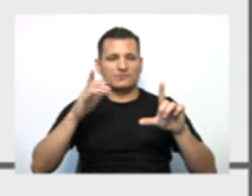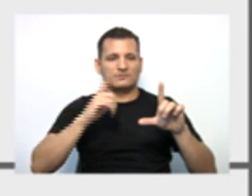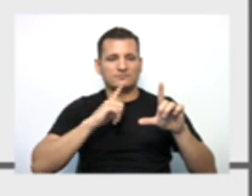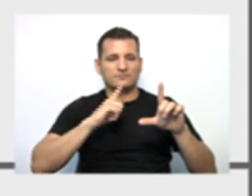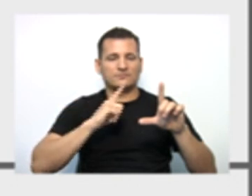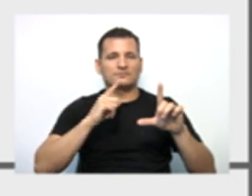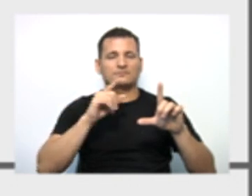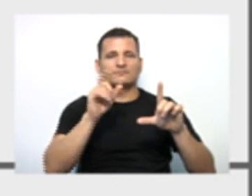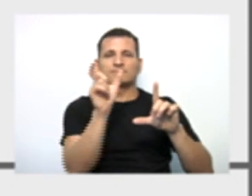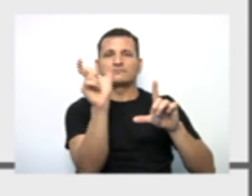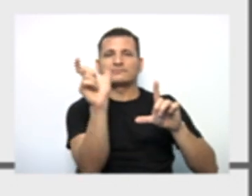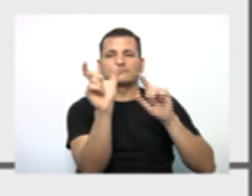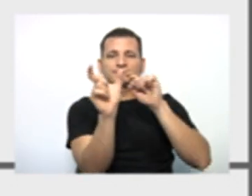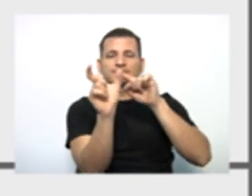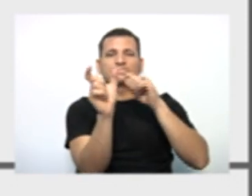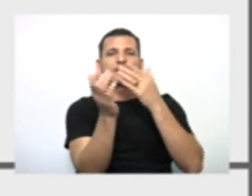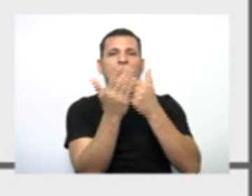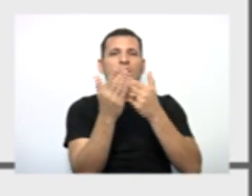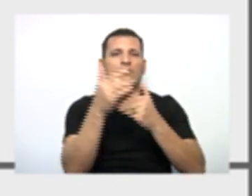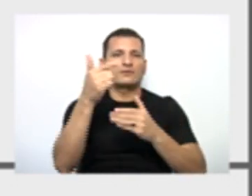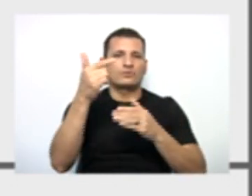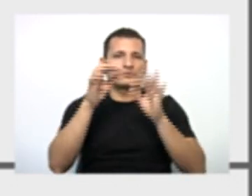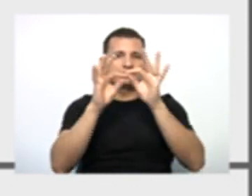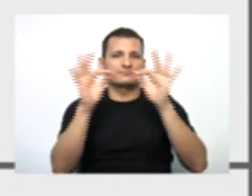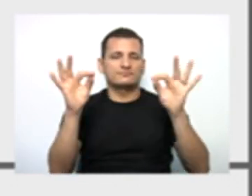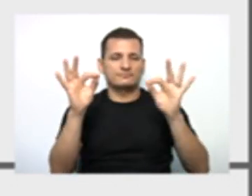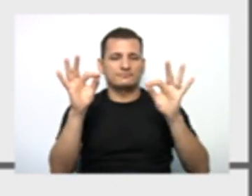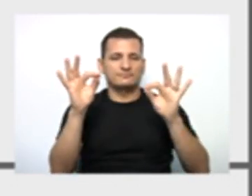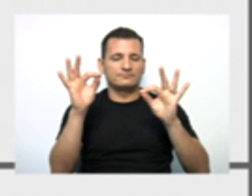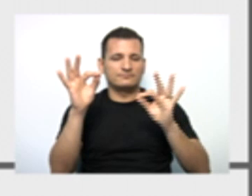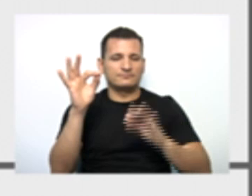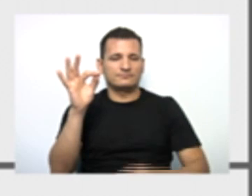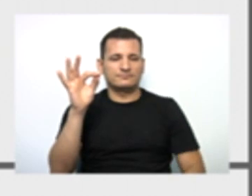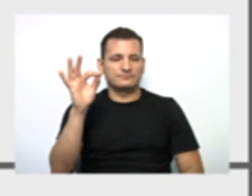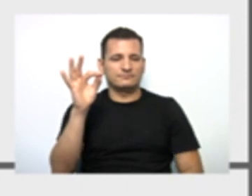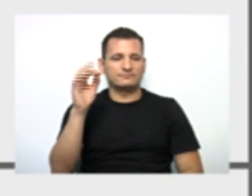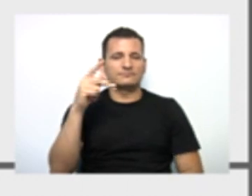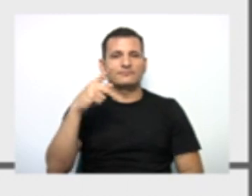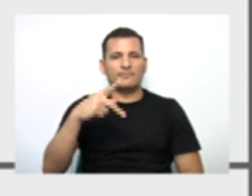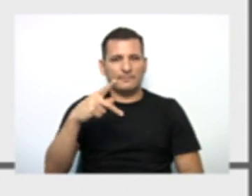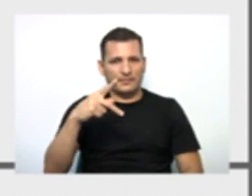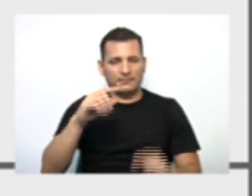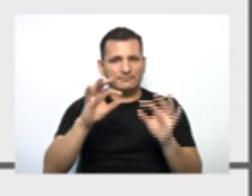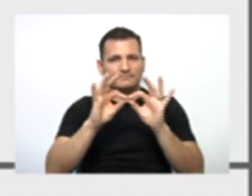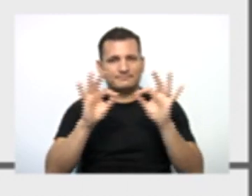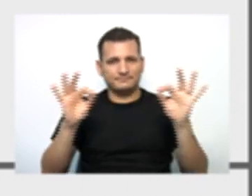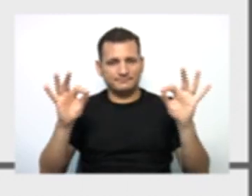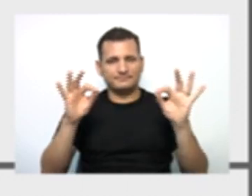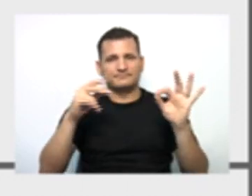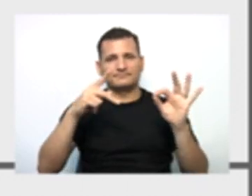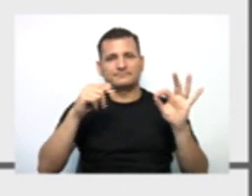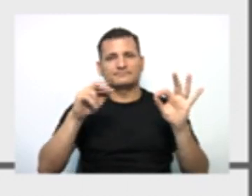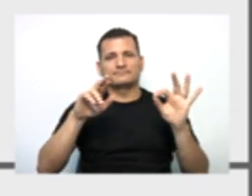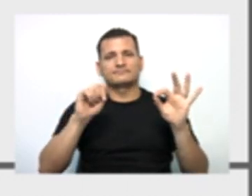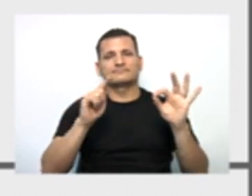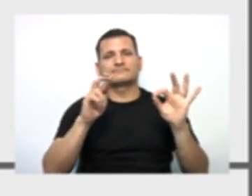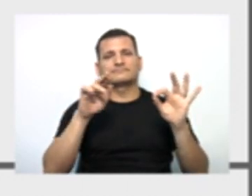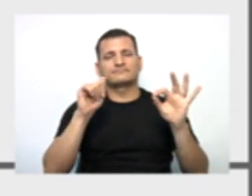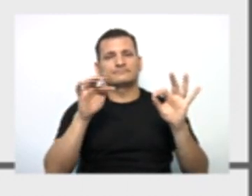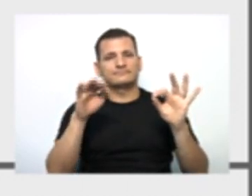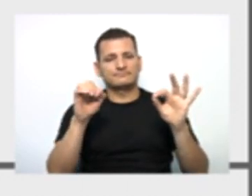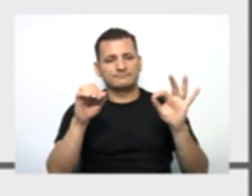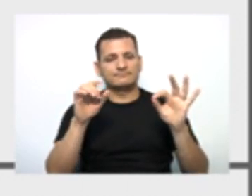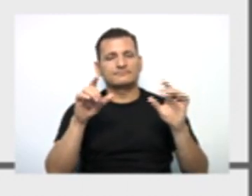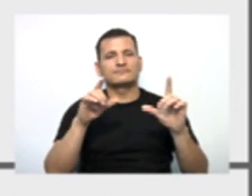o title que nós criamos. Então, ele já ficou escrito ali aula 2. E o P, que é o parágrafo que nós criamos agora, ele